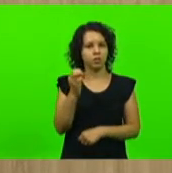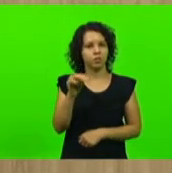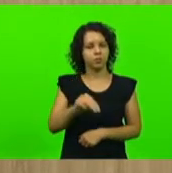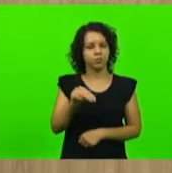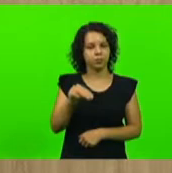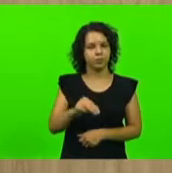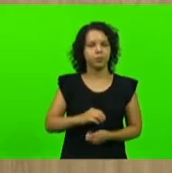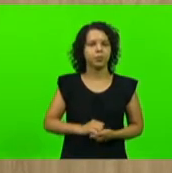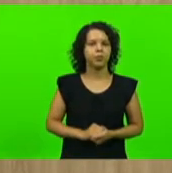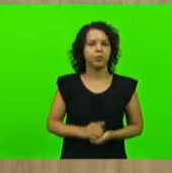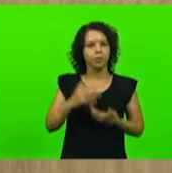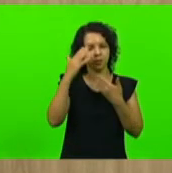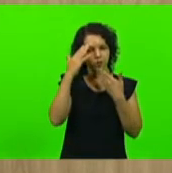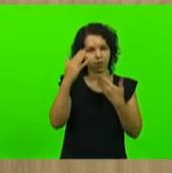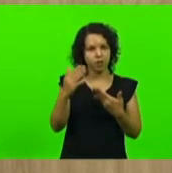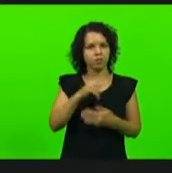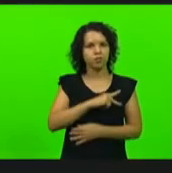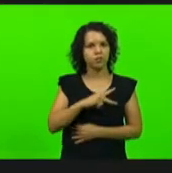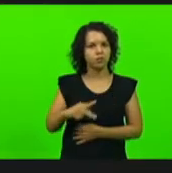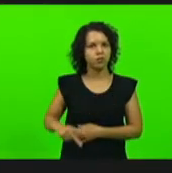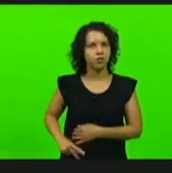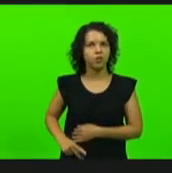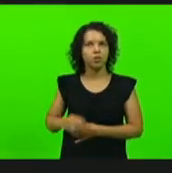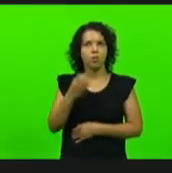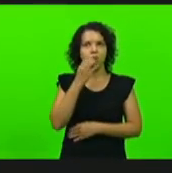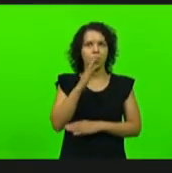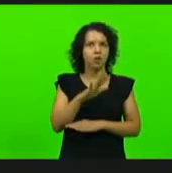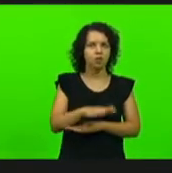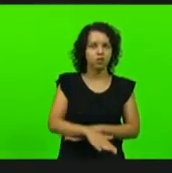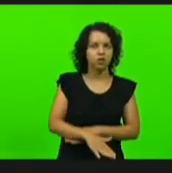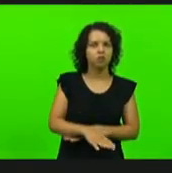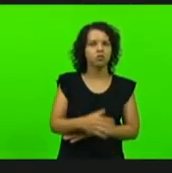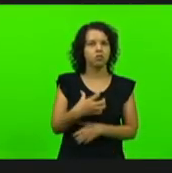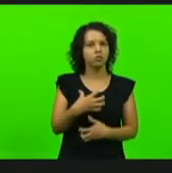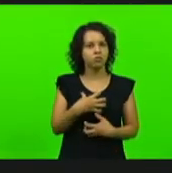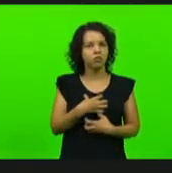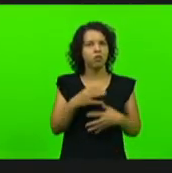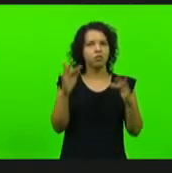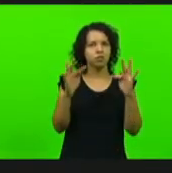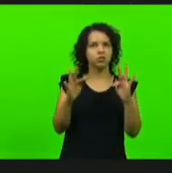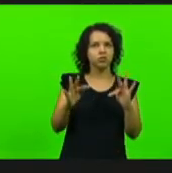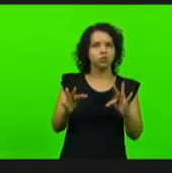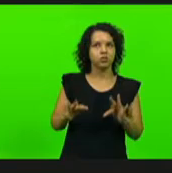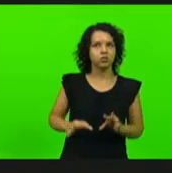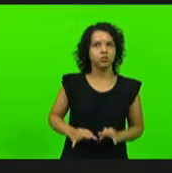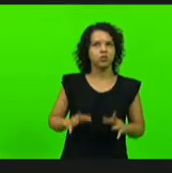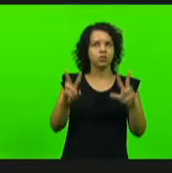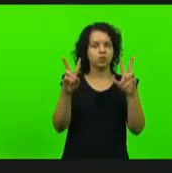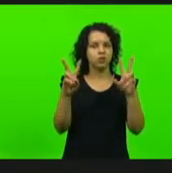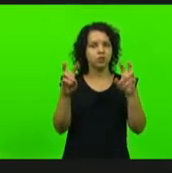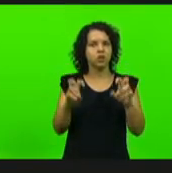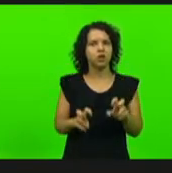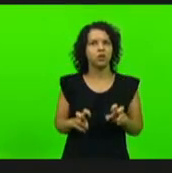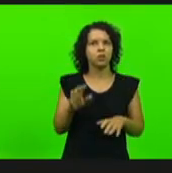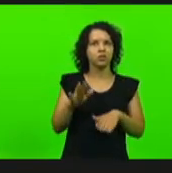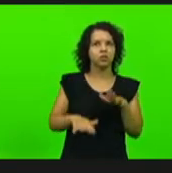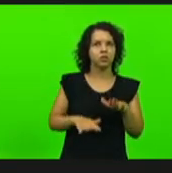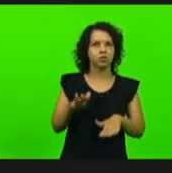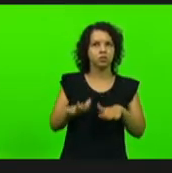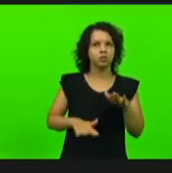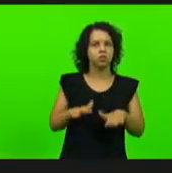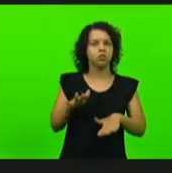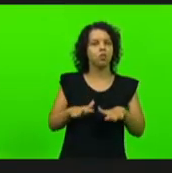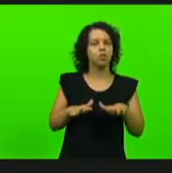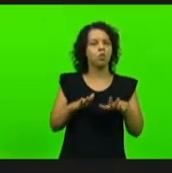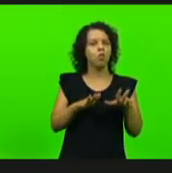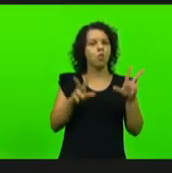Muito obrigado, presidente. Boa tarde, colegas. Fico feliz que o tema aqui talvez tenha sido dominando todos os